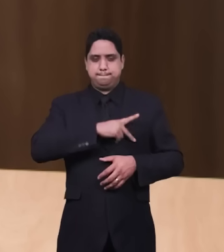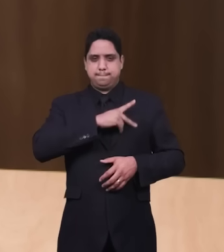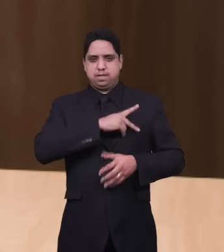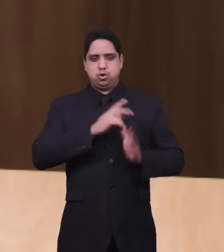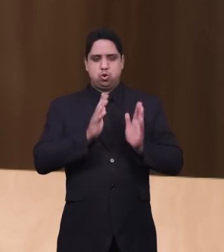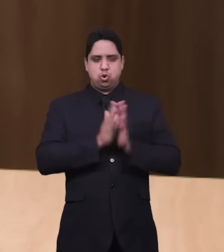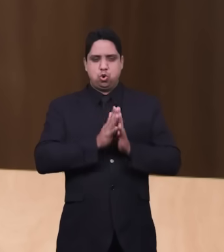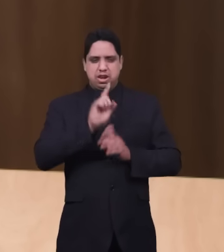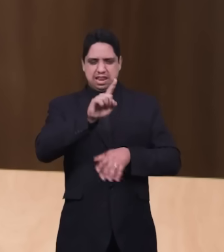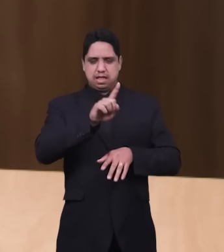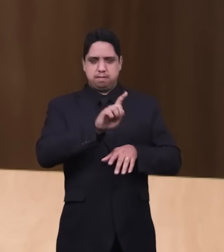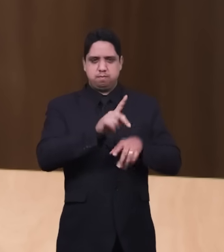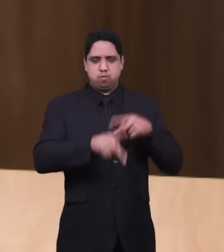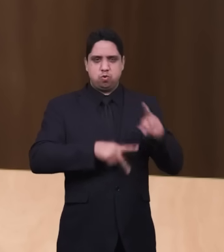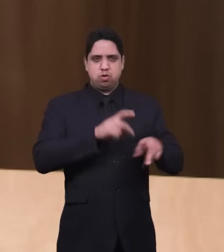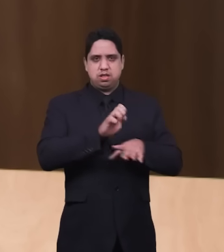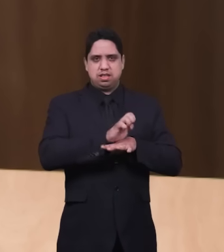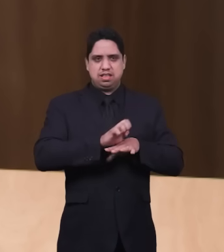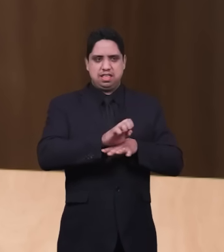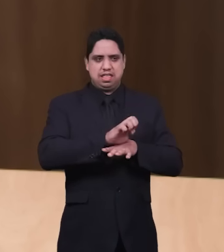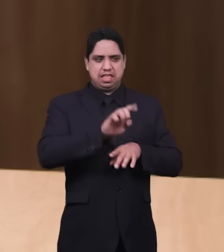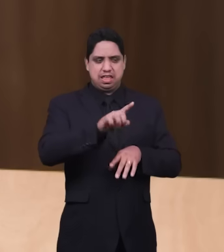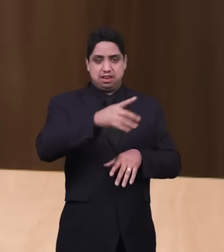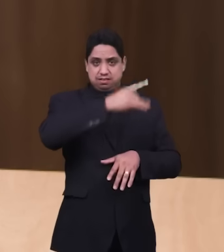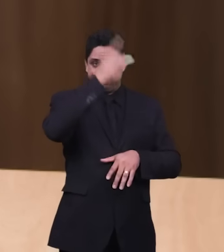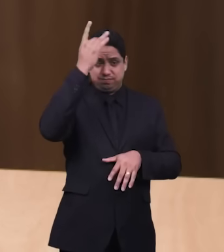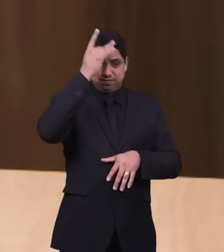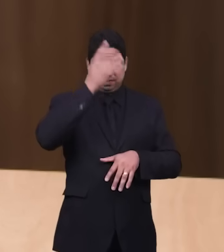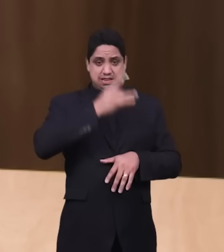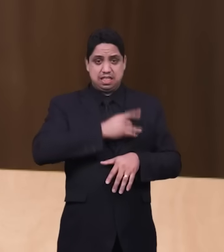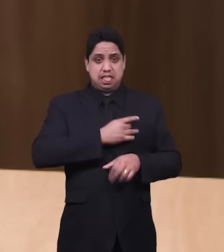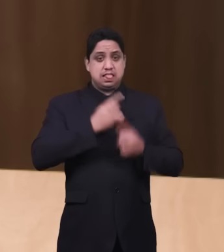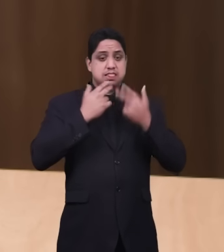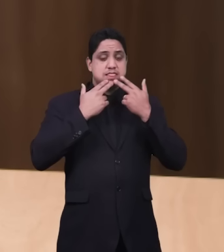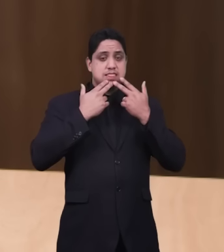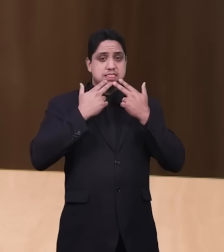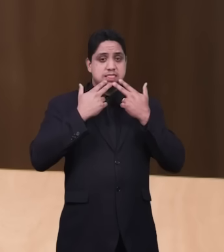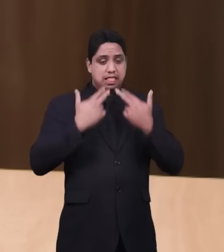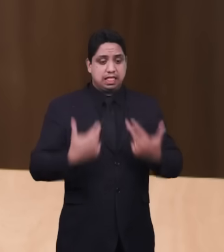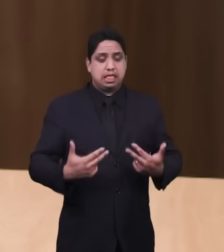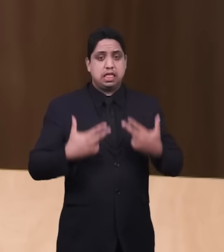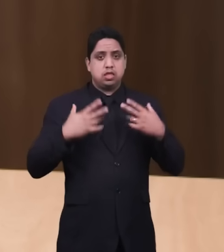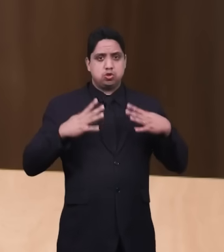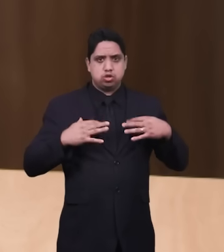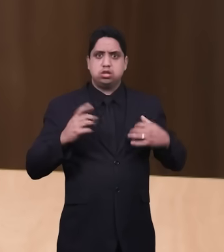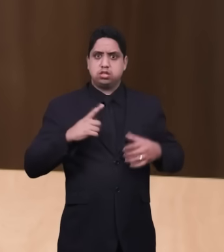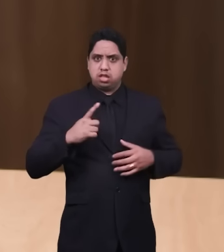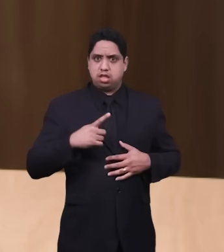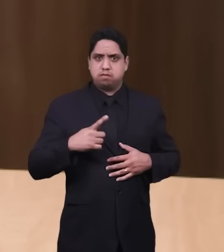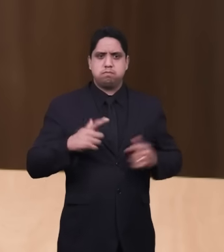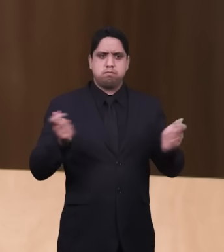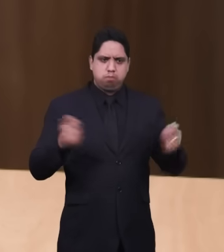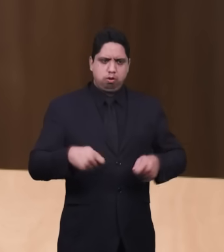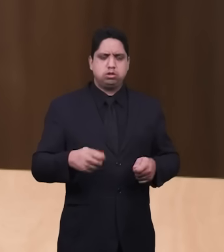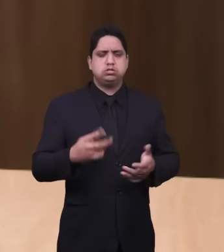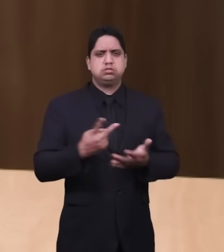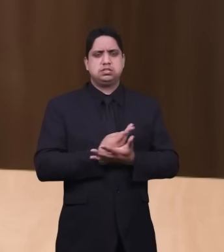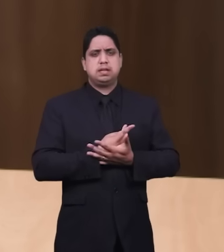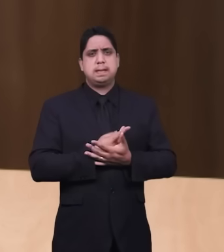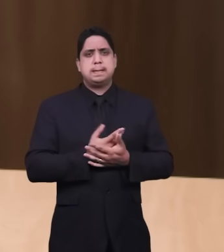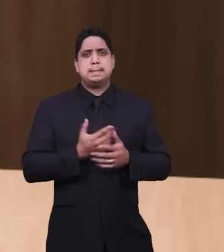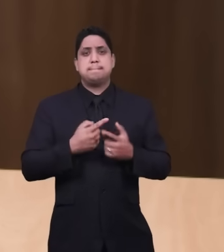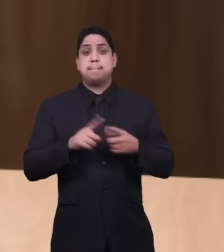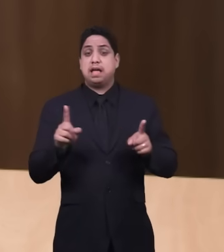pela igreja em Éfeso, eles foram batizados pelo Espírito Santo e falaram em línguas. É uma coisa, pode acontecer. Poder, pode.